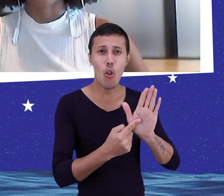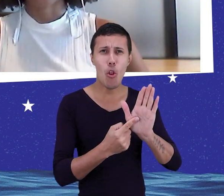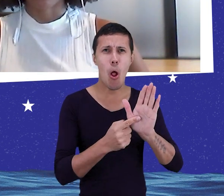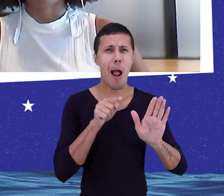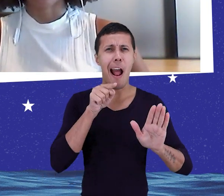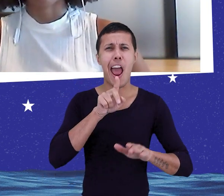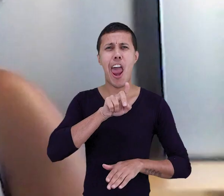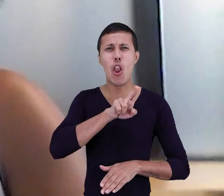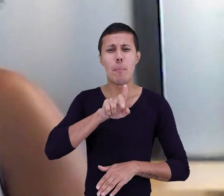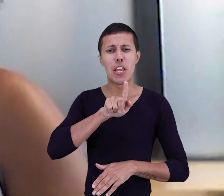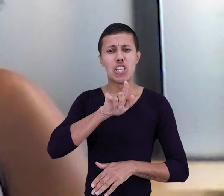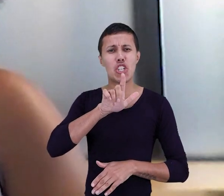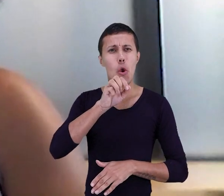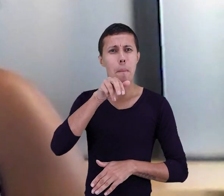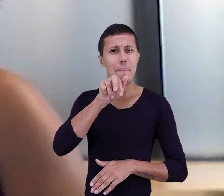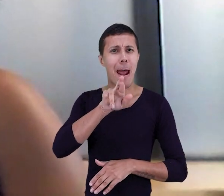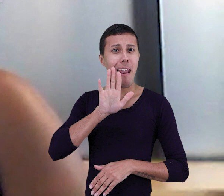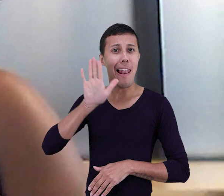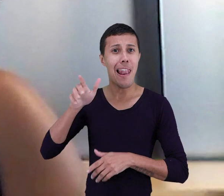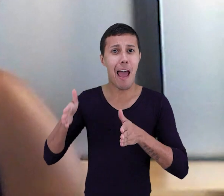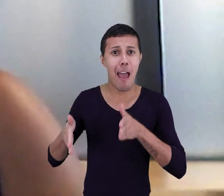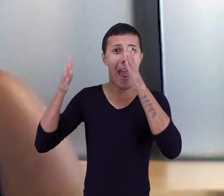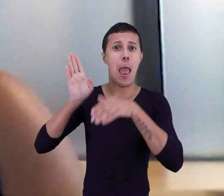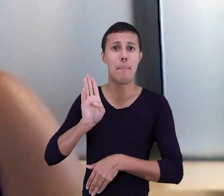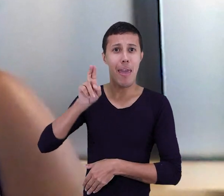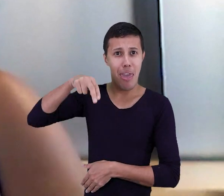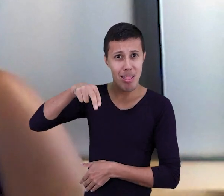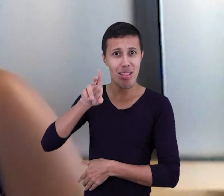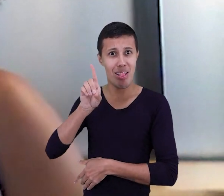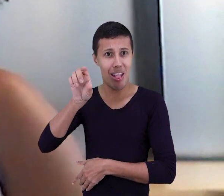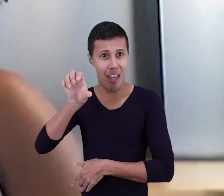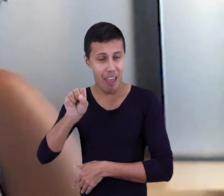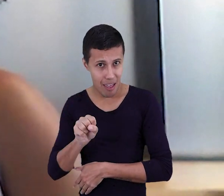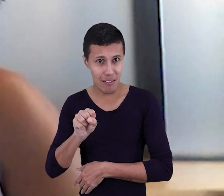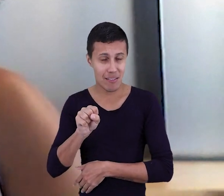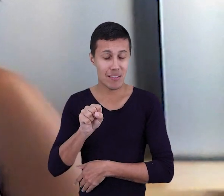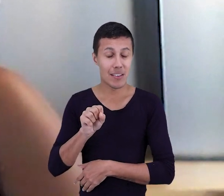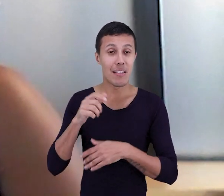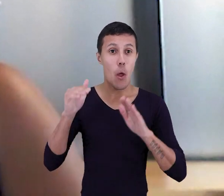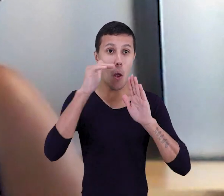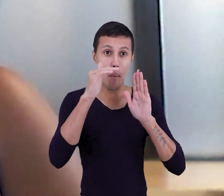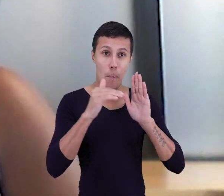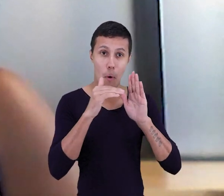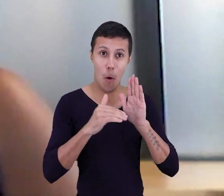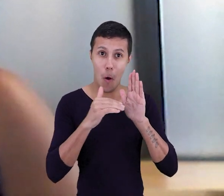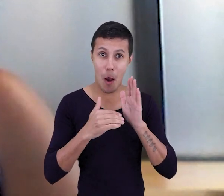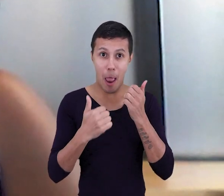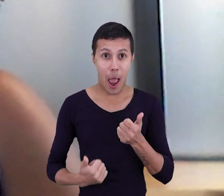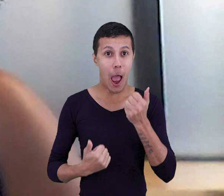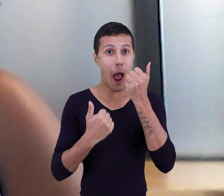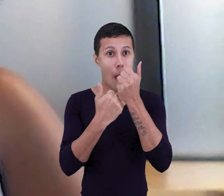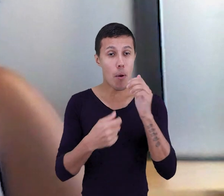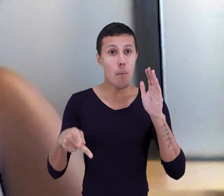única instância que o Gilmar fez, né, a primeira apresentação foi no BNDES, tá, no BNDES Garagem, né, um programa patrocinado pelo